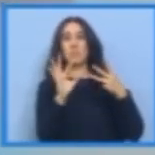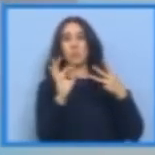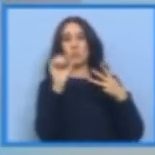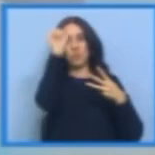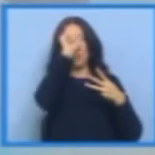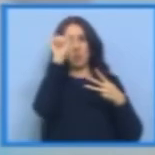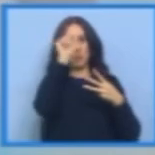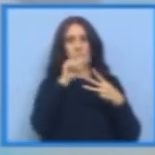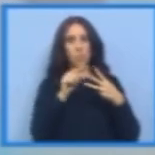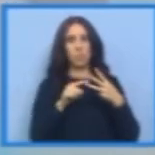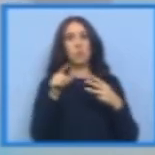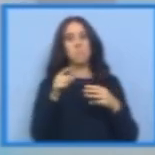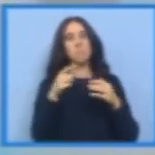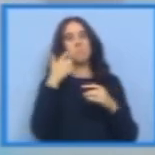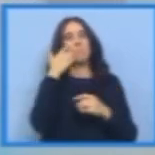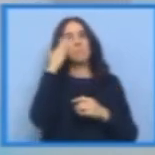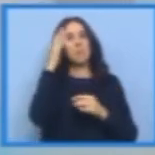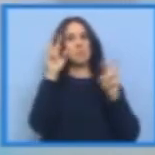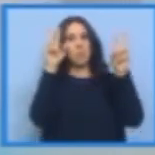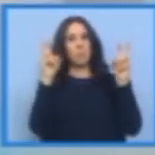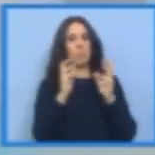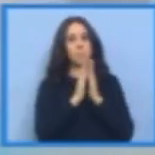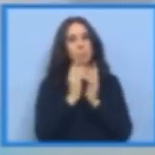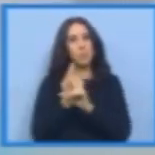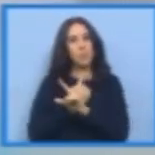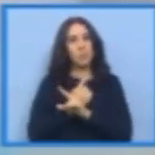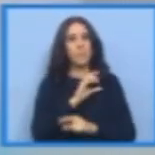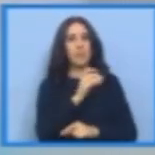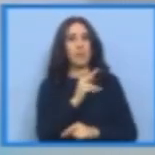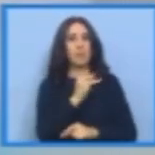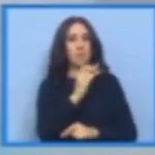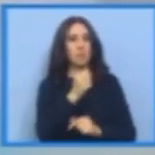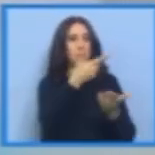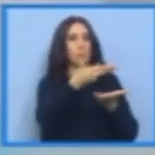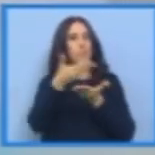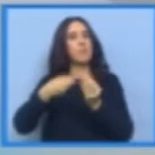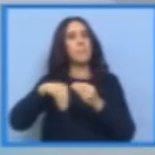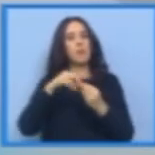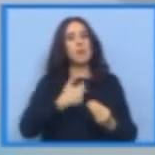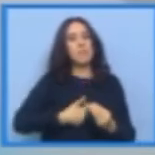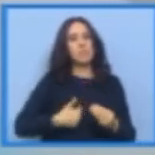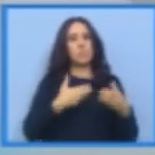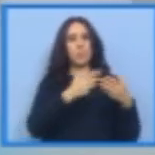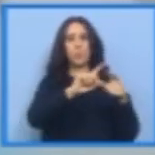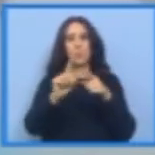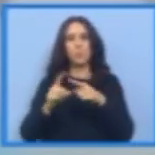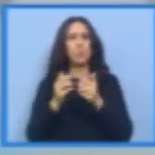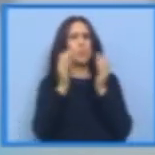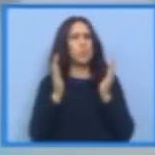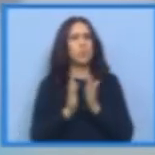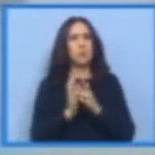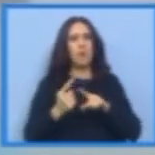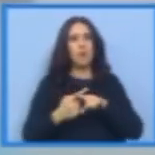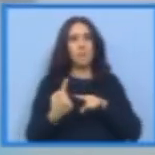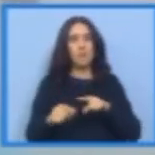pastorais das migrações, ligados aos secretariados diocesanos e às caritas diocesanas, mas também às comunidades cristãs e a todos aqueles que se interessam por